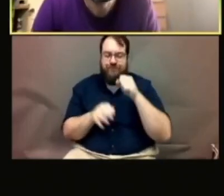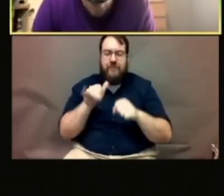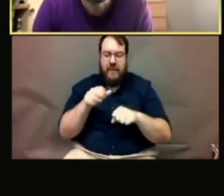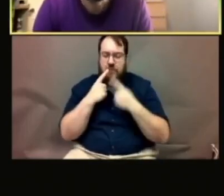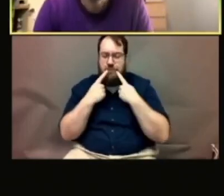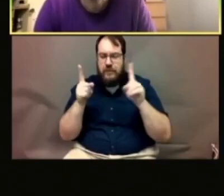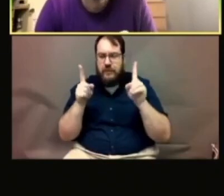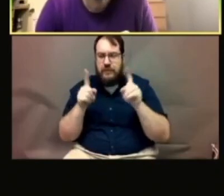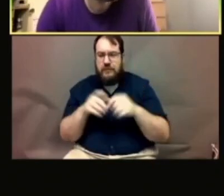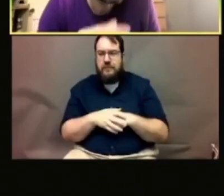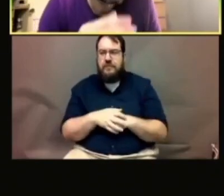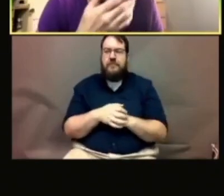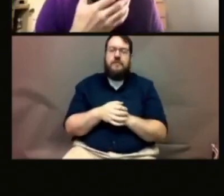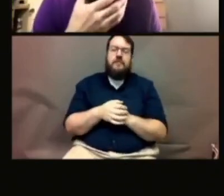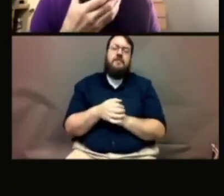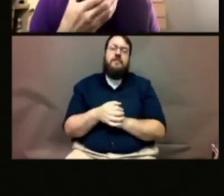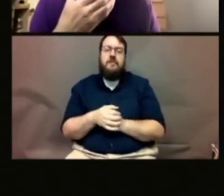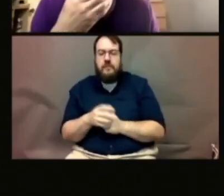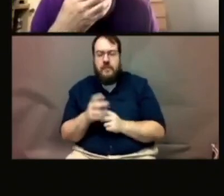Sim.